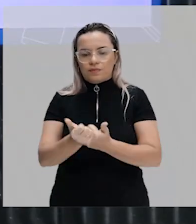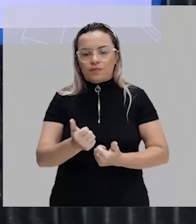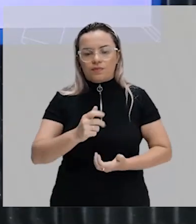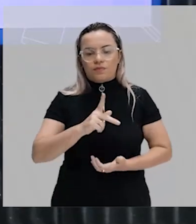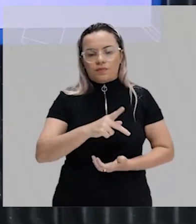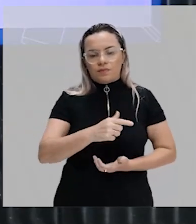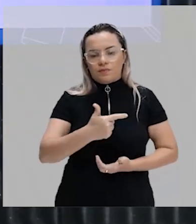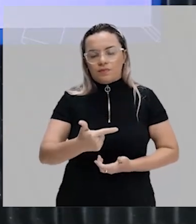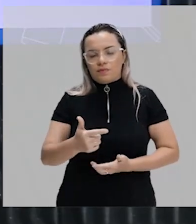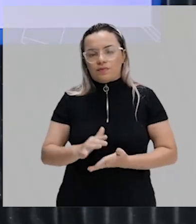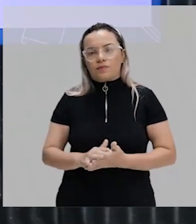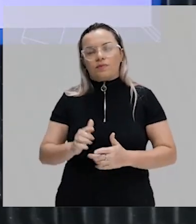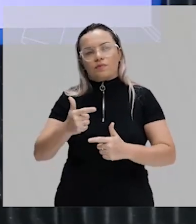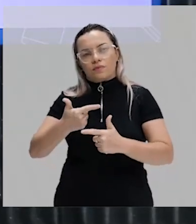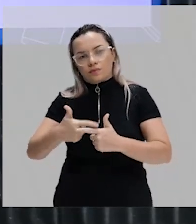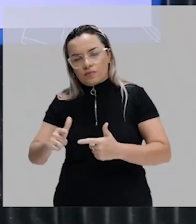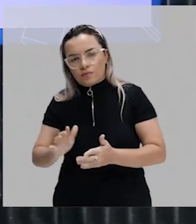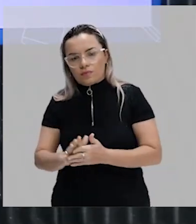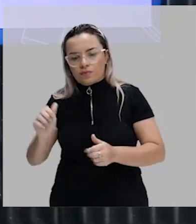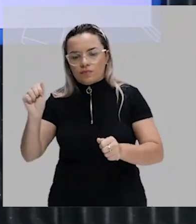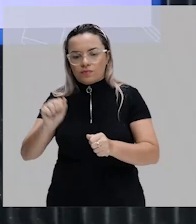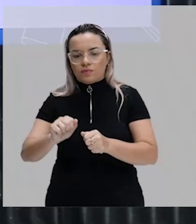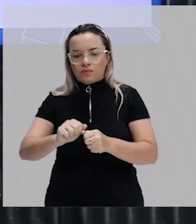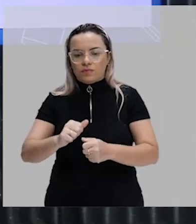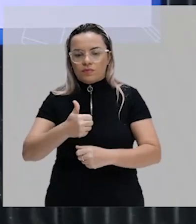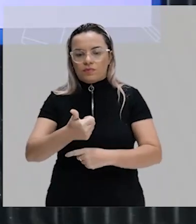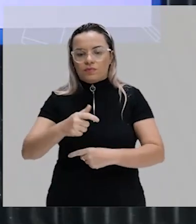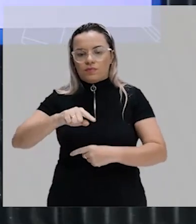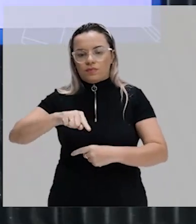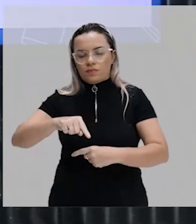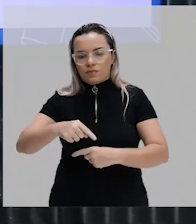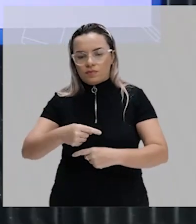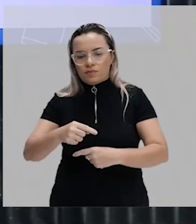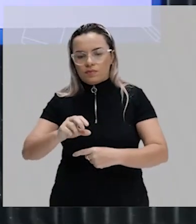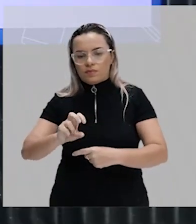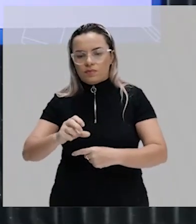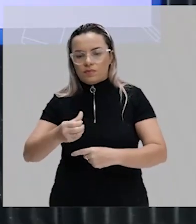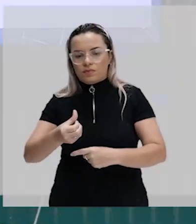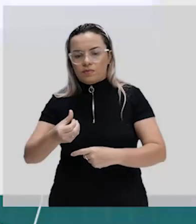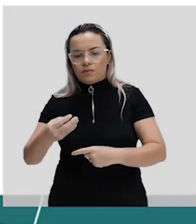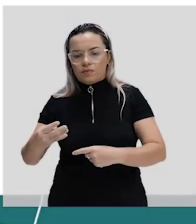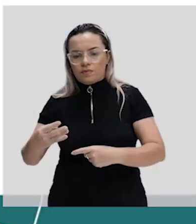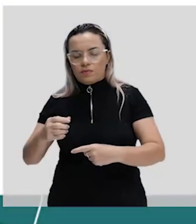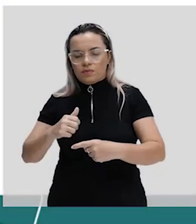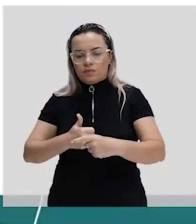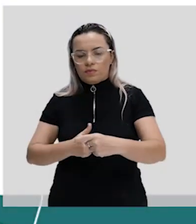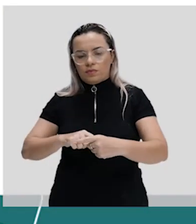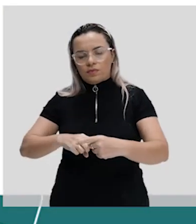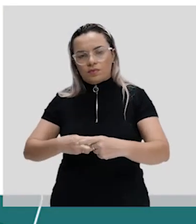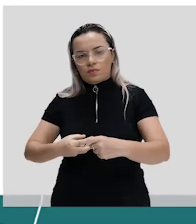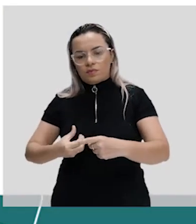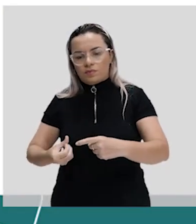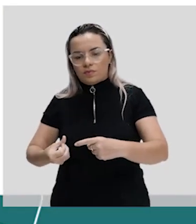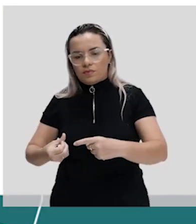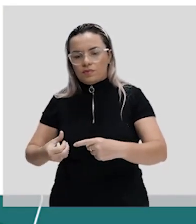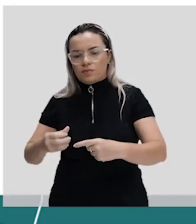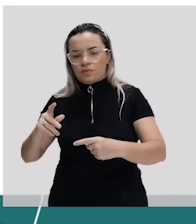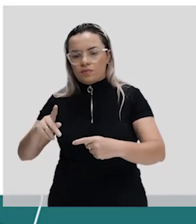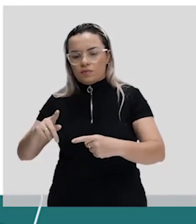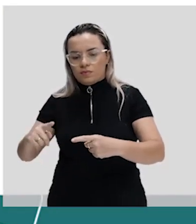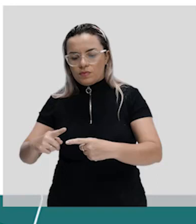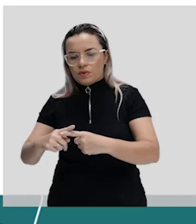eu tenho a divisão ainda para fazer e essa divisão vai ser feita agora, tá? Olha só como ficou. Quando eu faço essa divisão